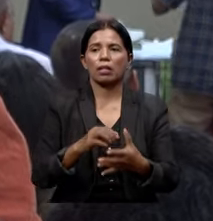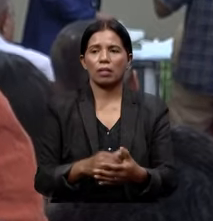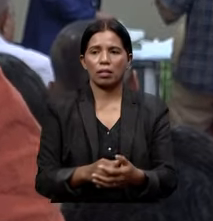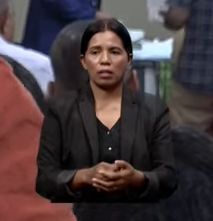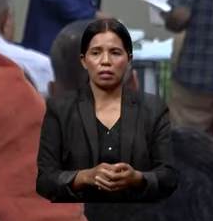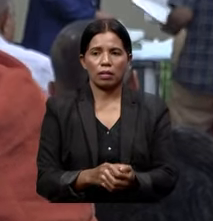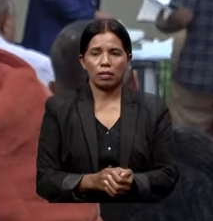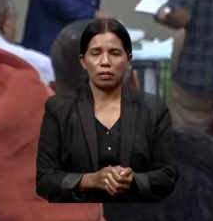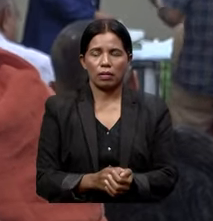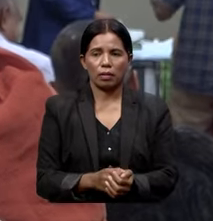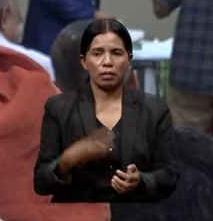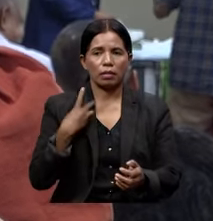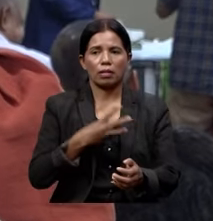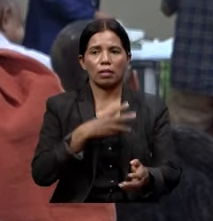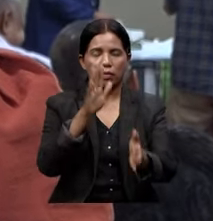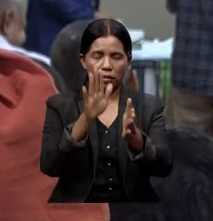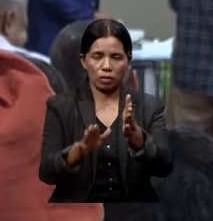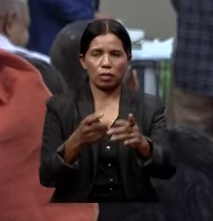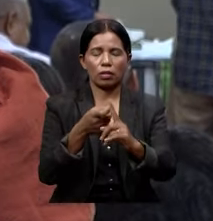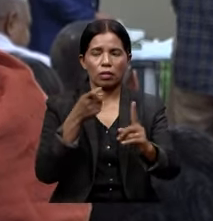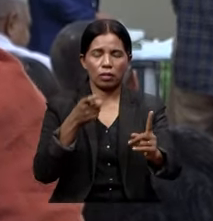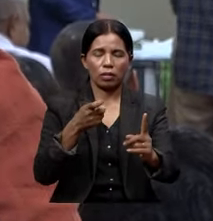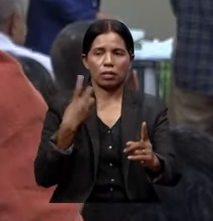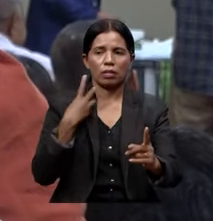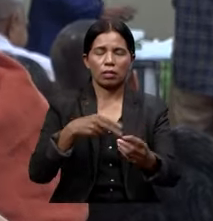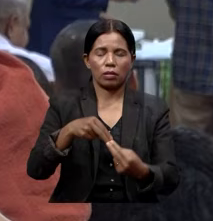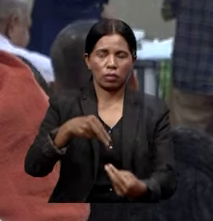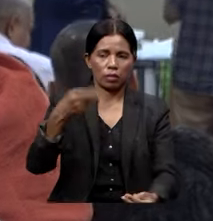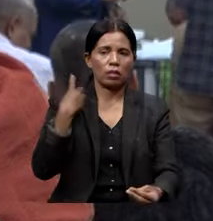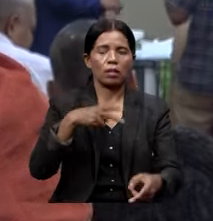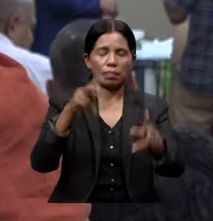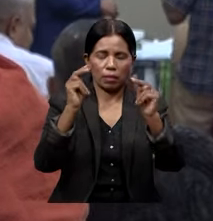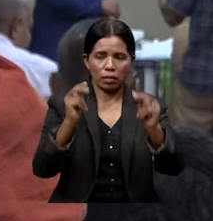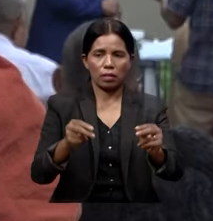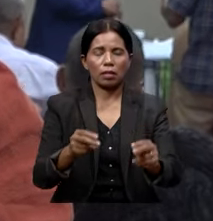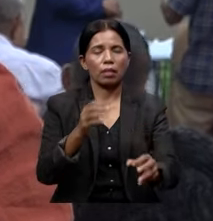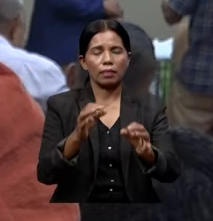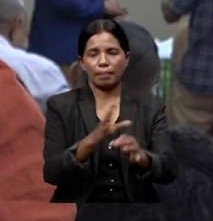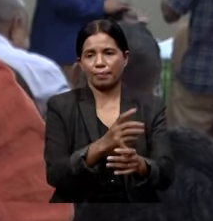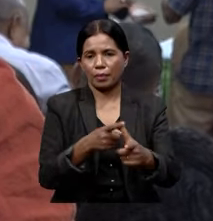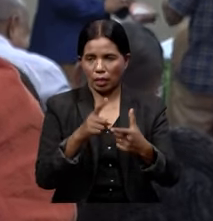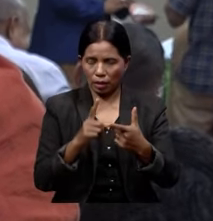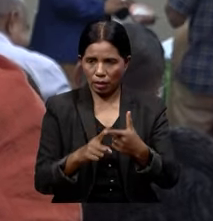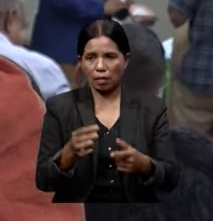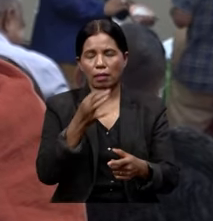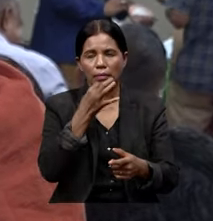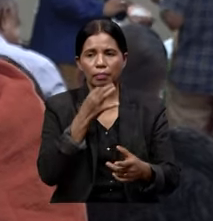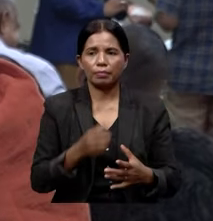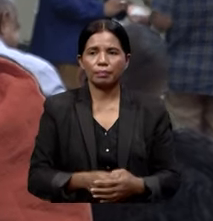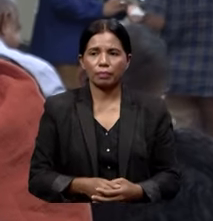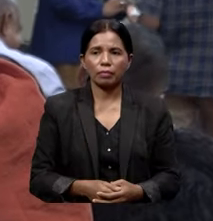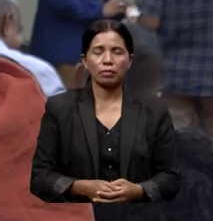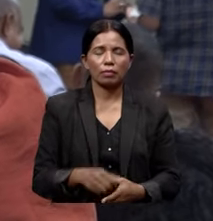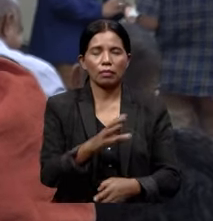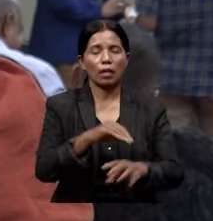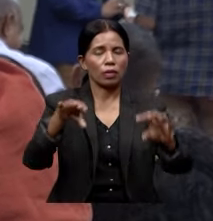mos e também nos possui conteúdo nutrição que é precisa cada refeição, setiap kalihan. Antes, o